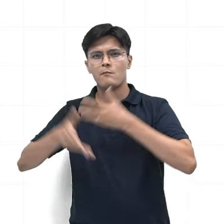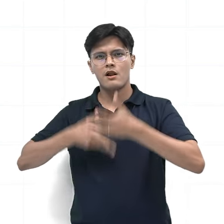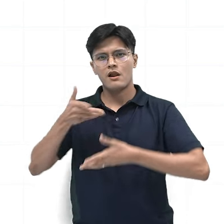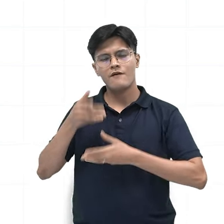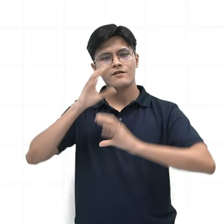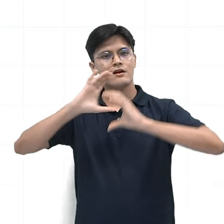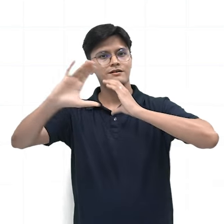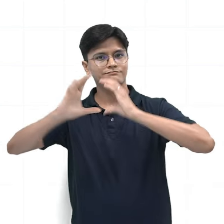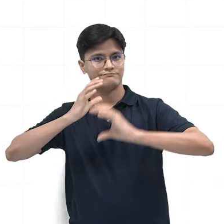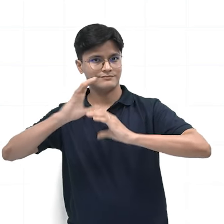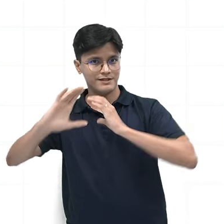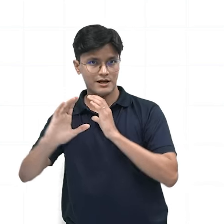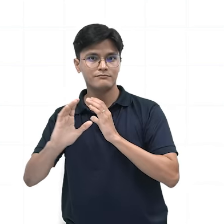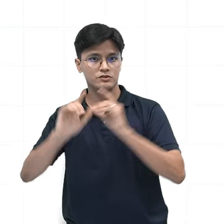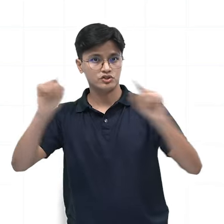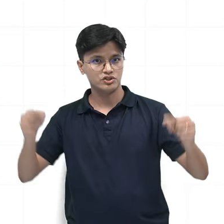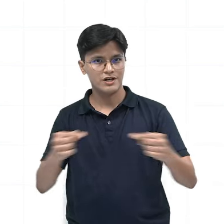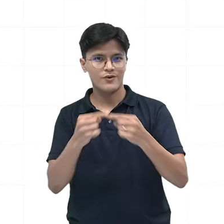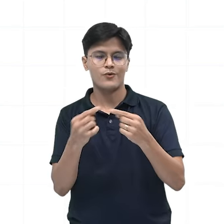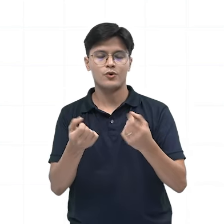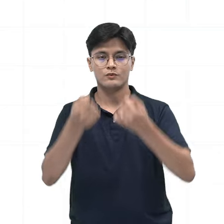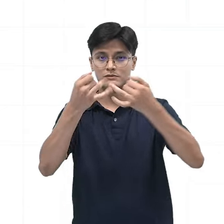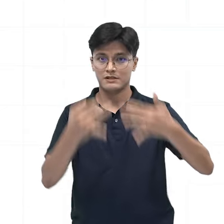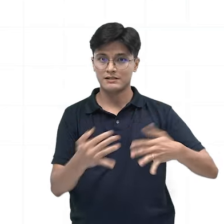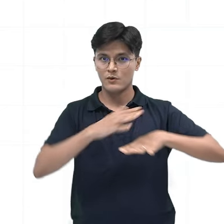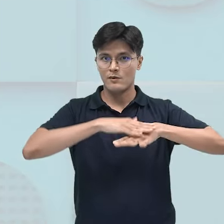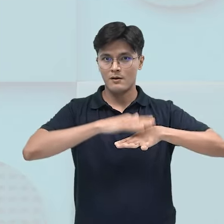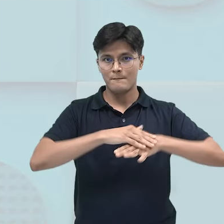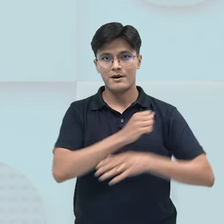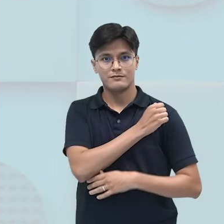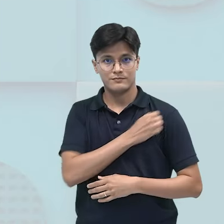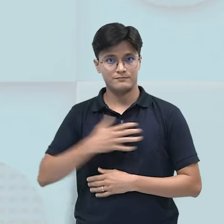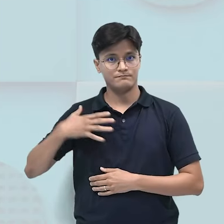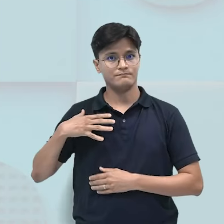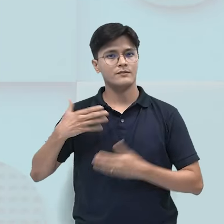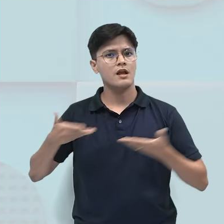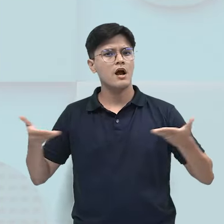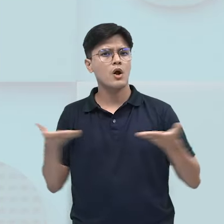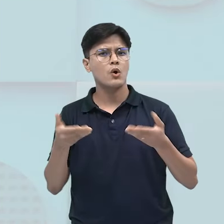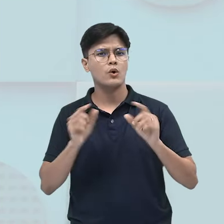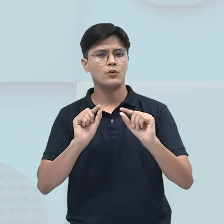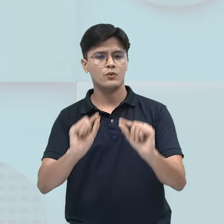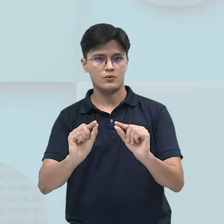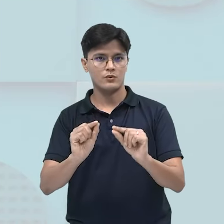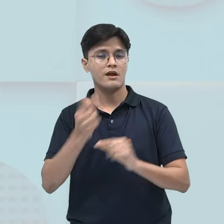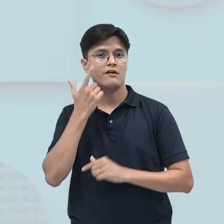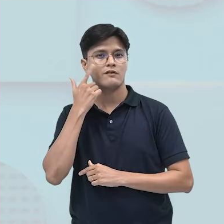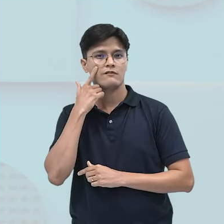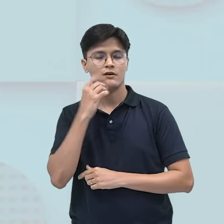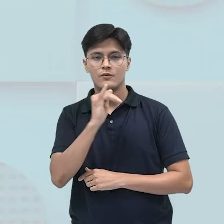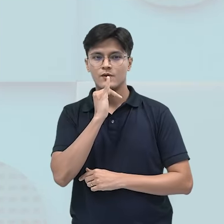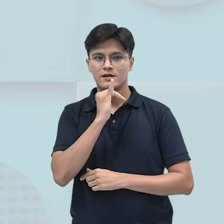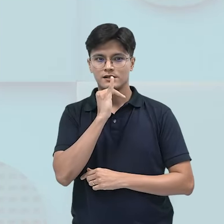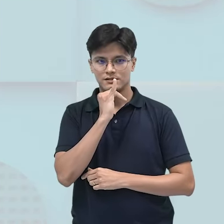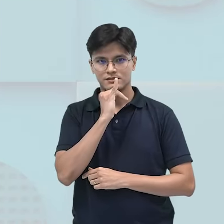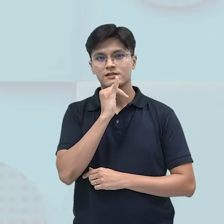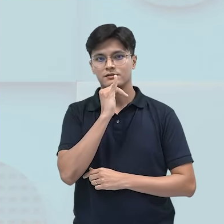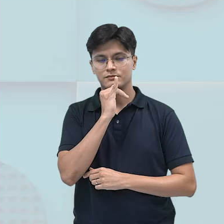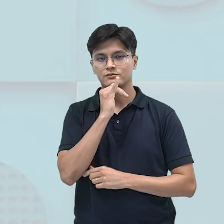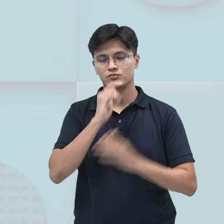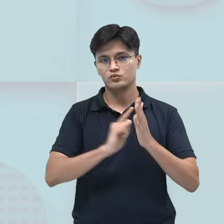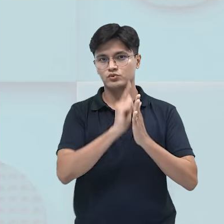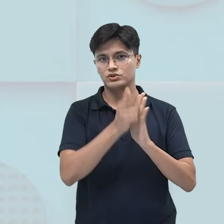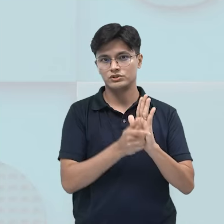definiu Aristóteles. Vamos então agora ver um exemplo desse